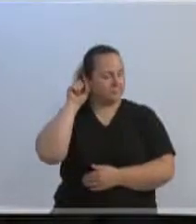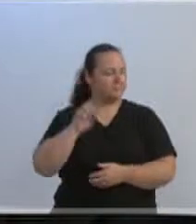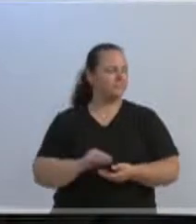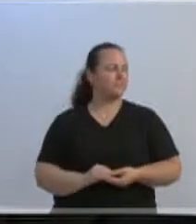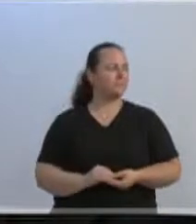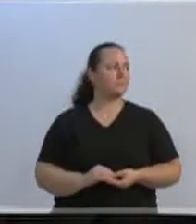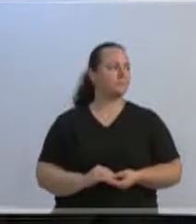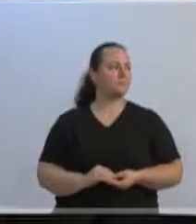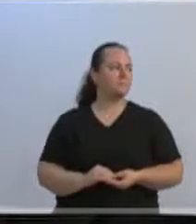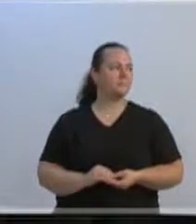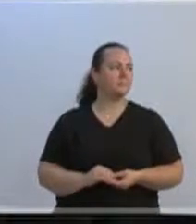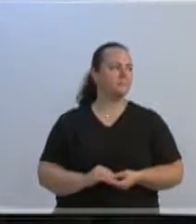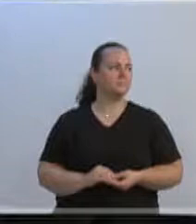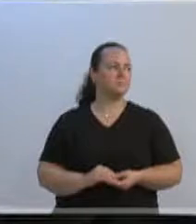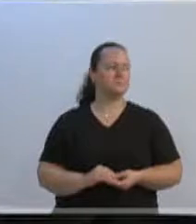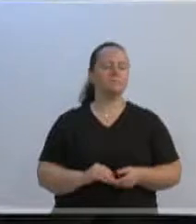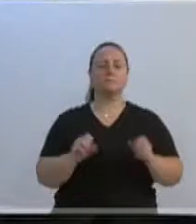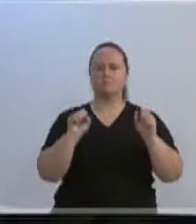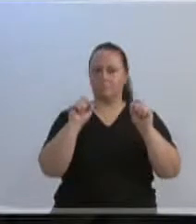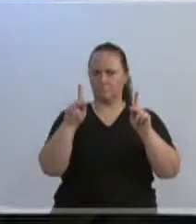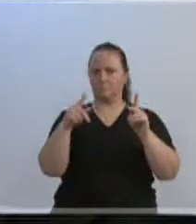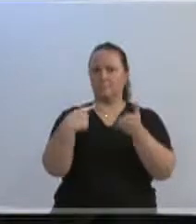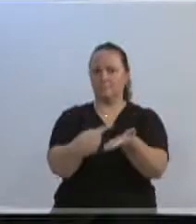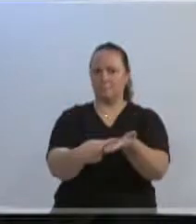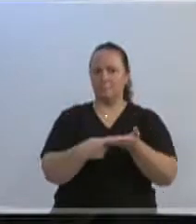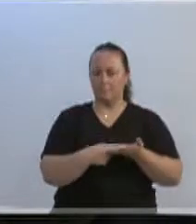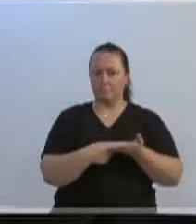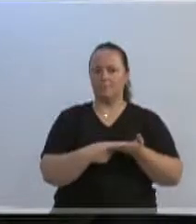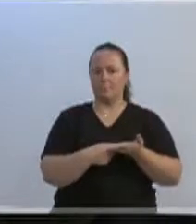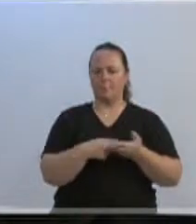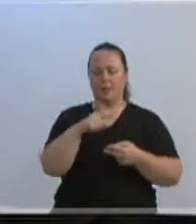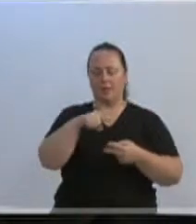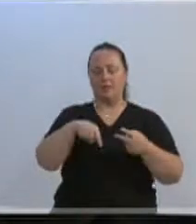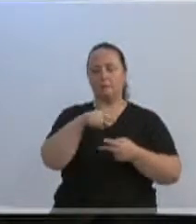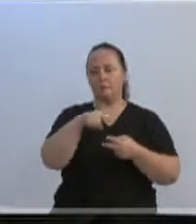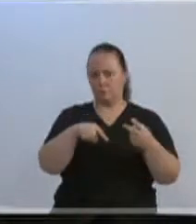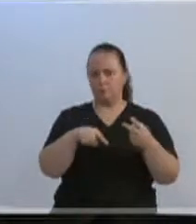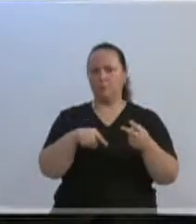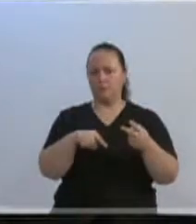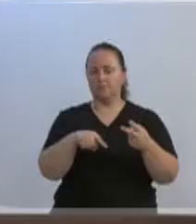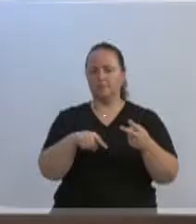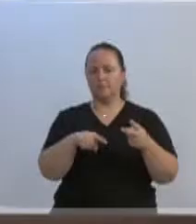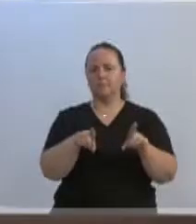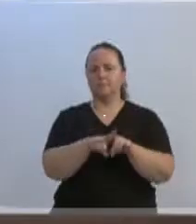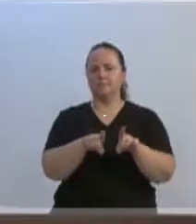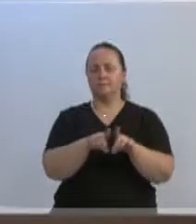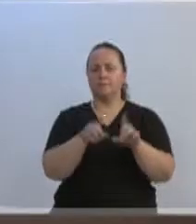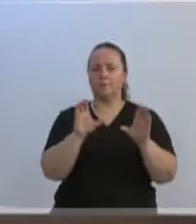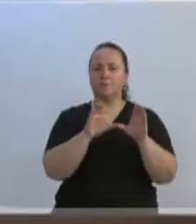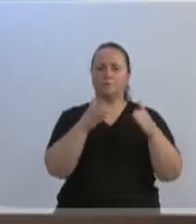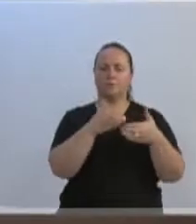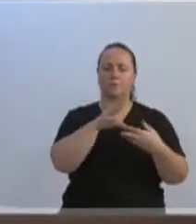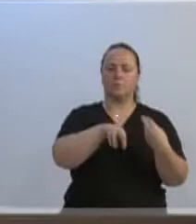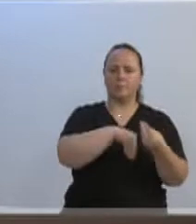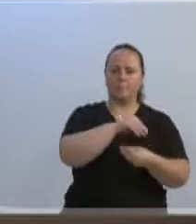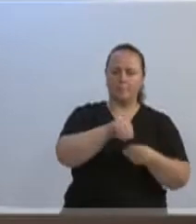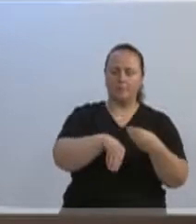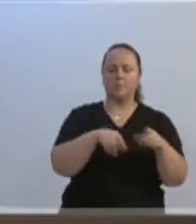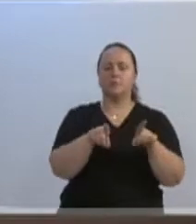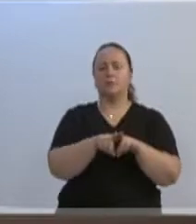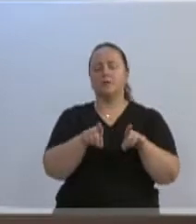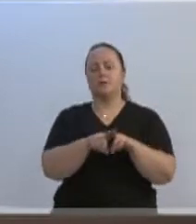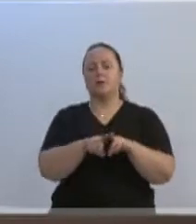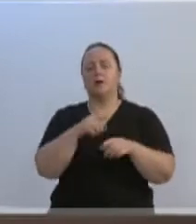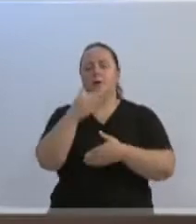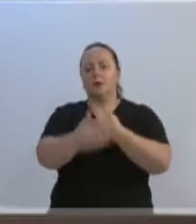faremos sim esta convocação ambas as convocações assim como a comissão mista também para